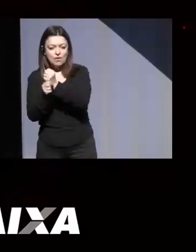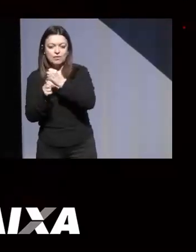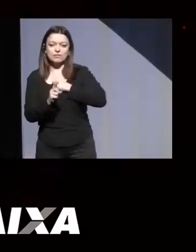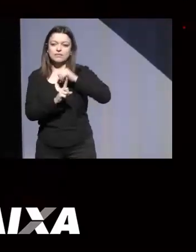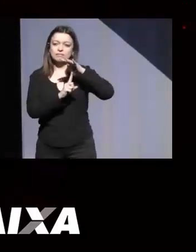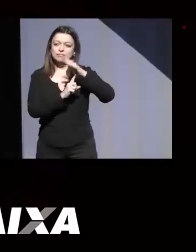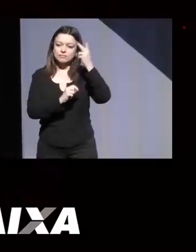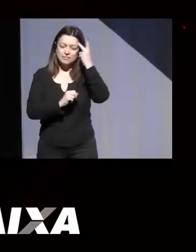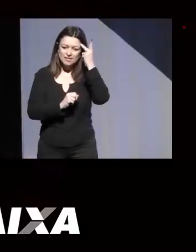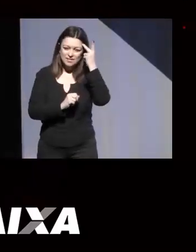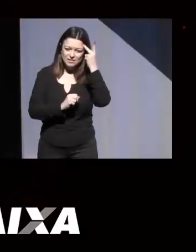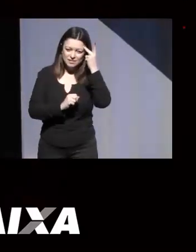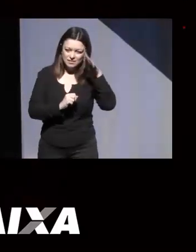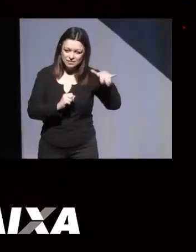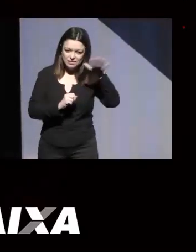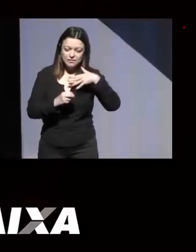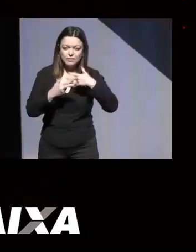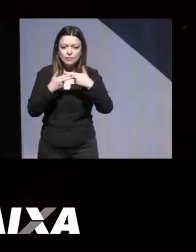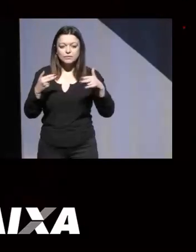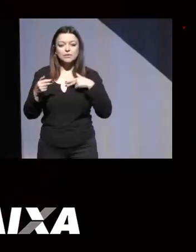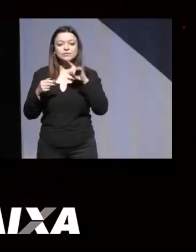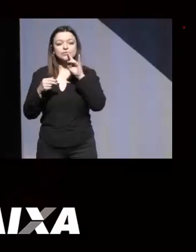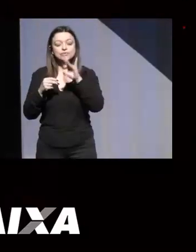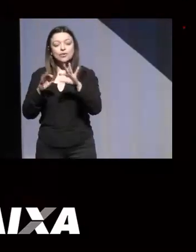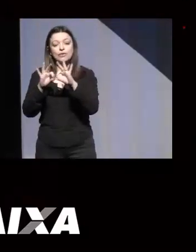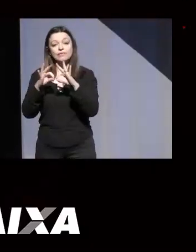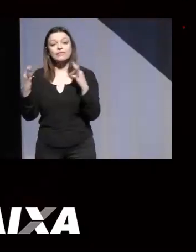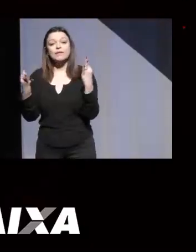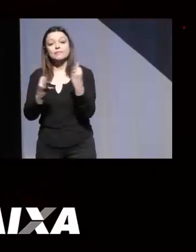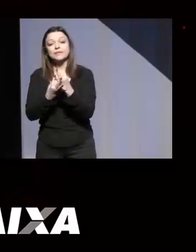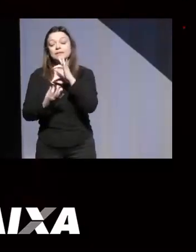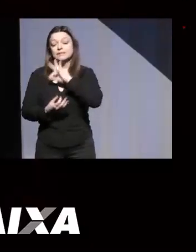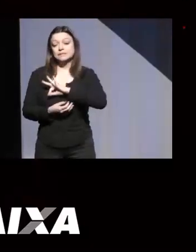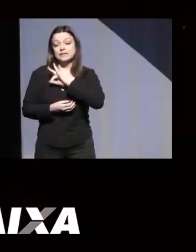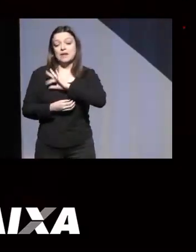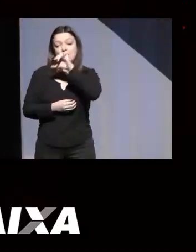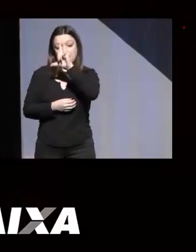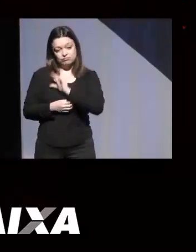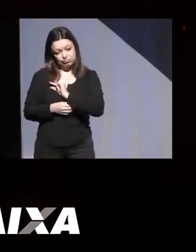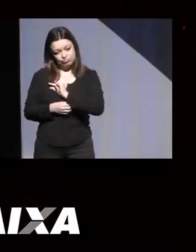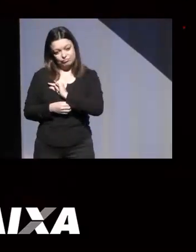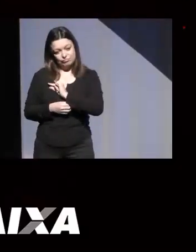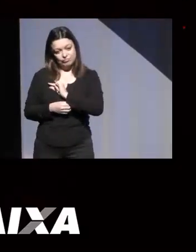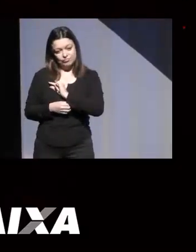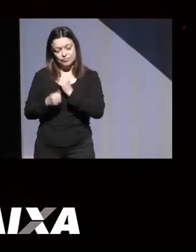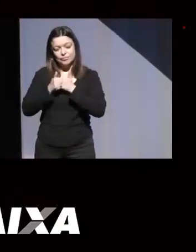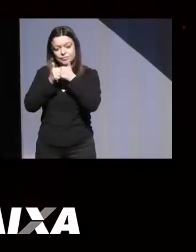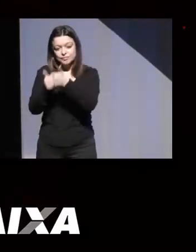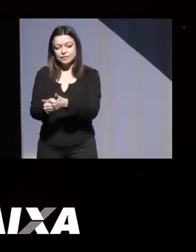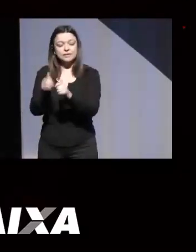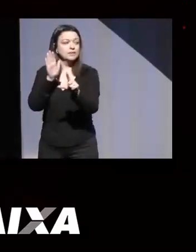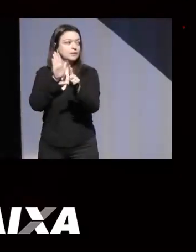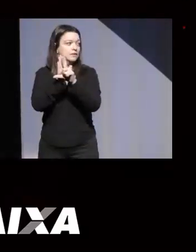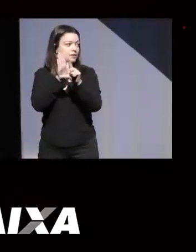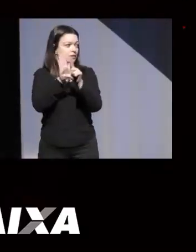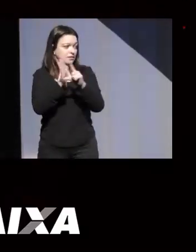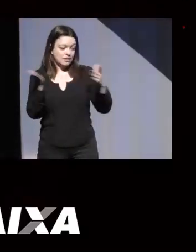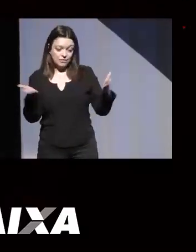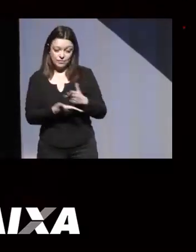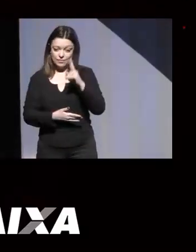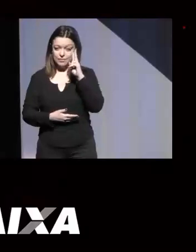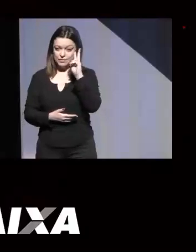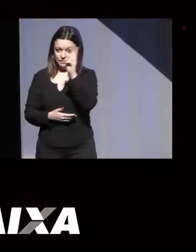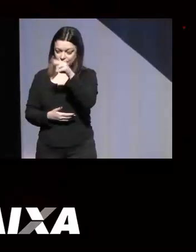aqui é para famílias de baixa renda, nos termos da lei, como nós vamos ver aqui agora.